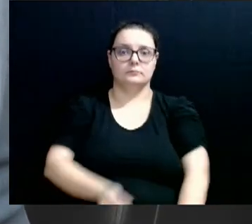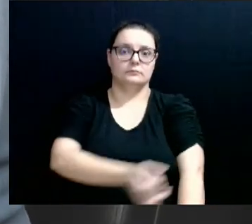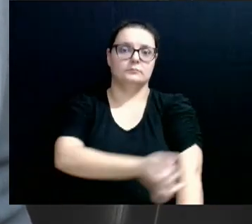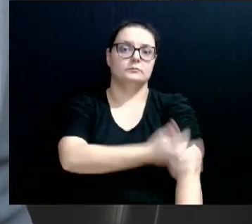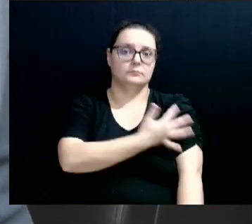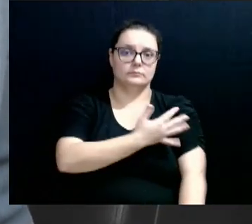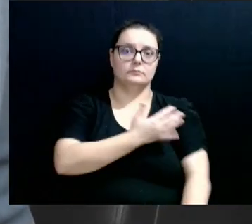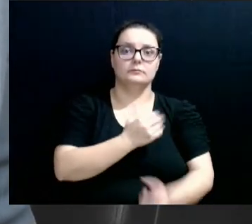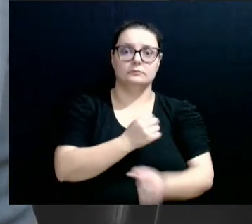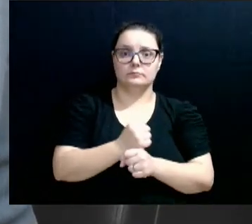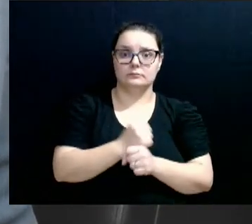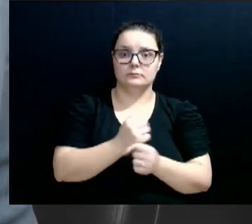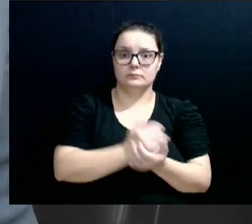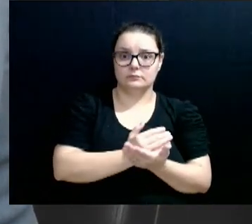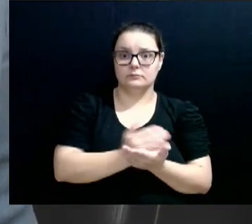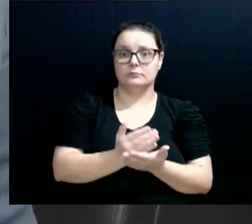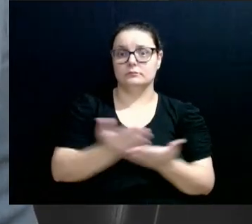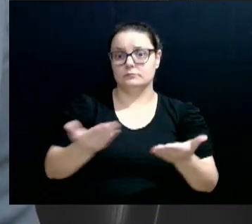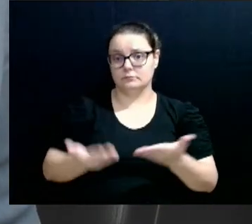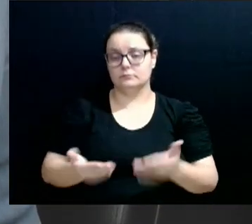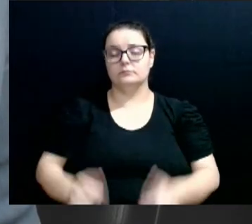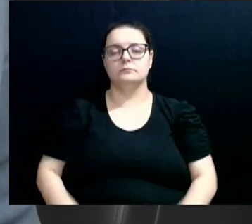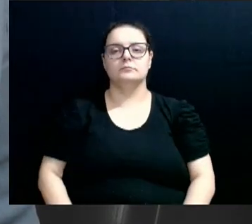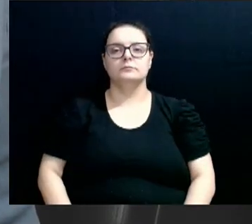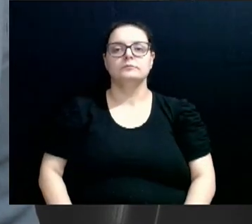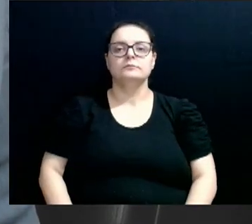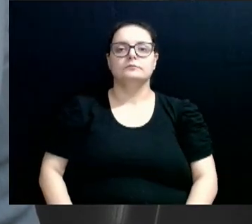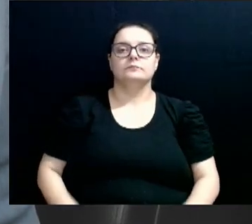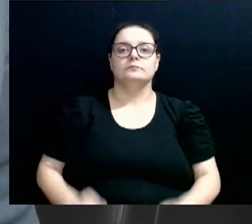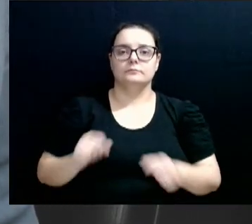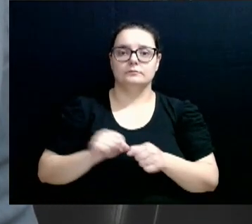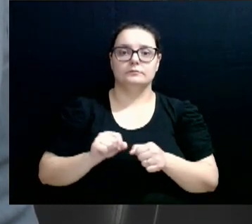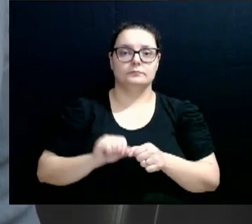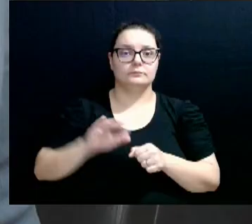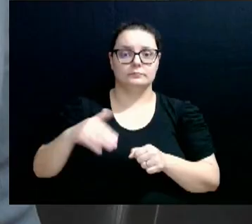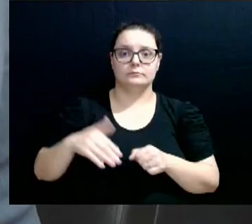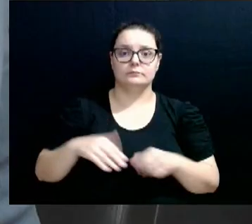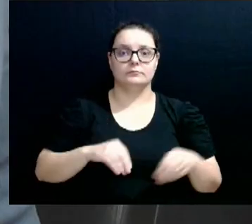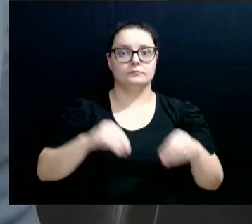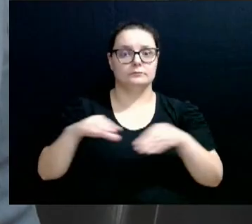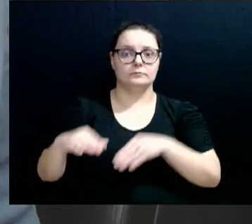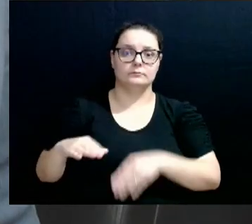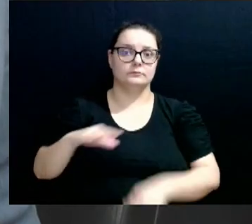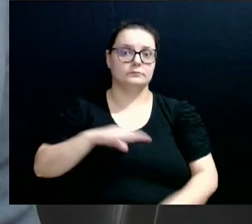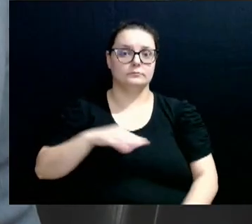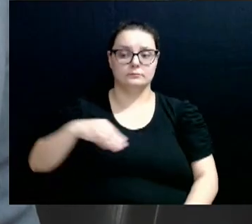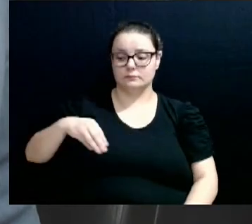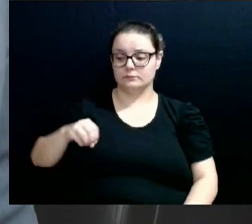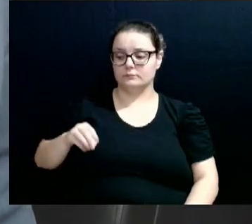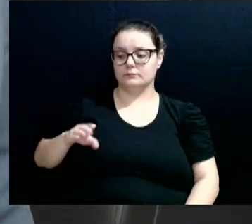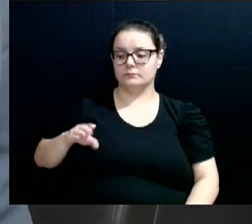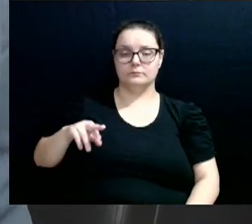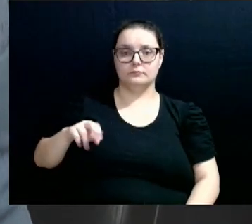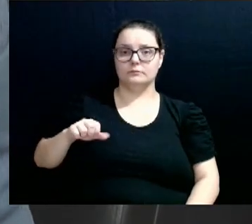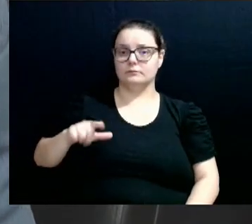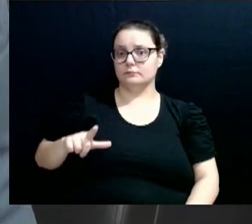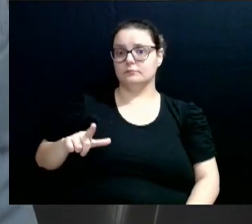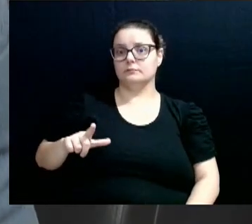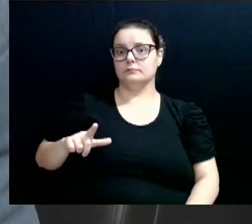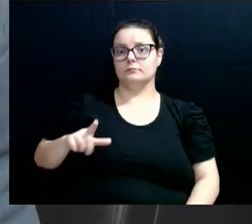hoje. E fizeram isso quando foram para a cidade no Mobral, né? Naquela época, nos programas para atender